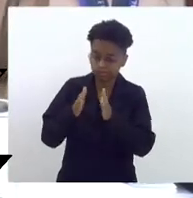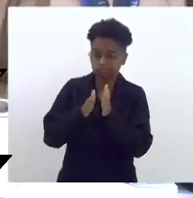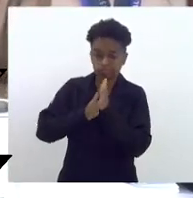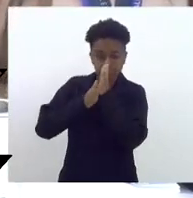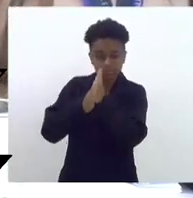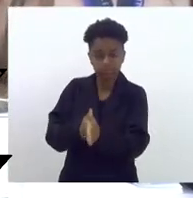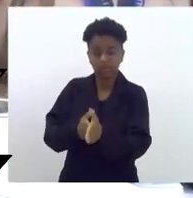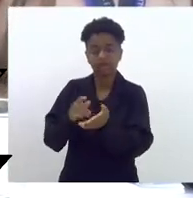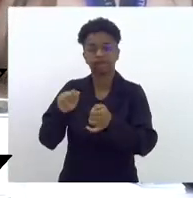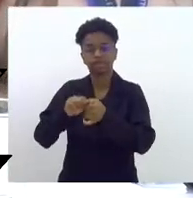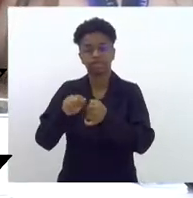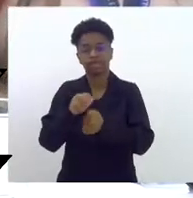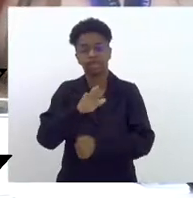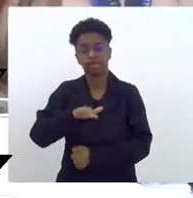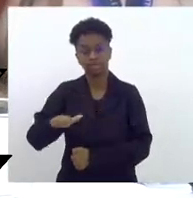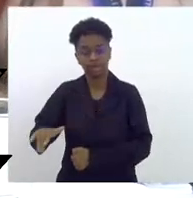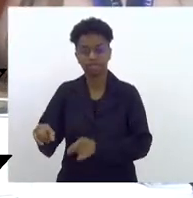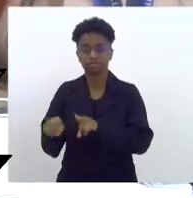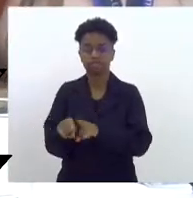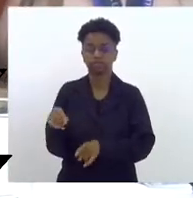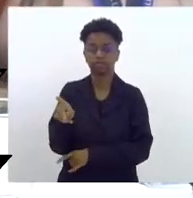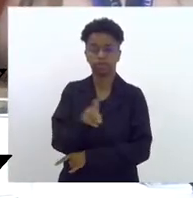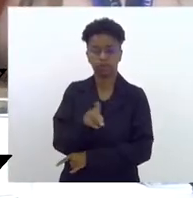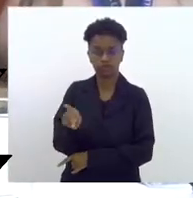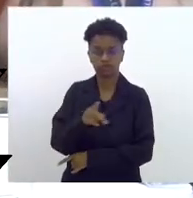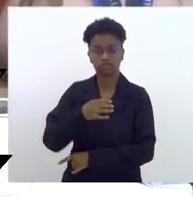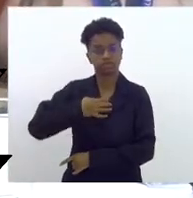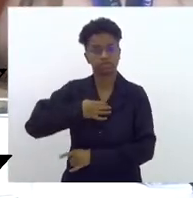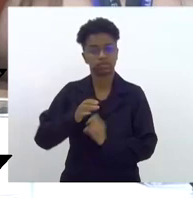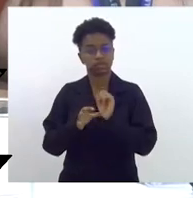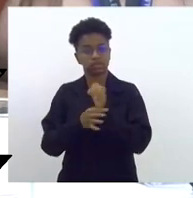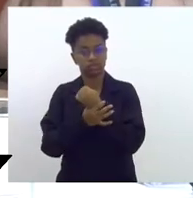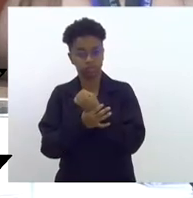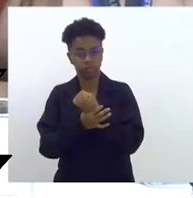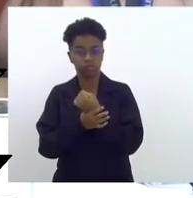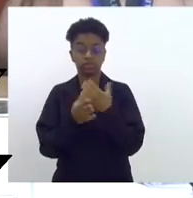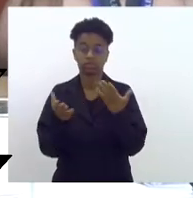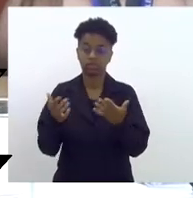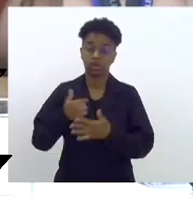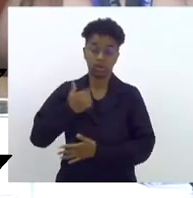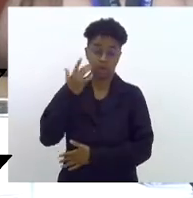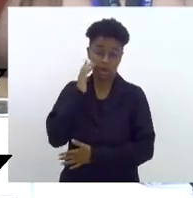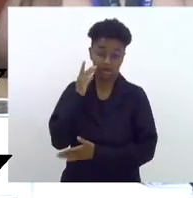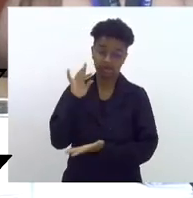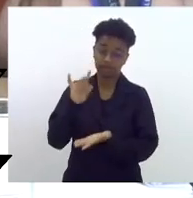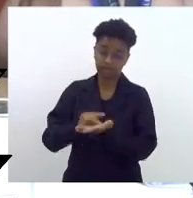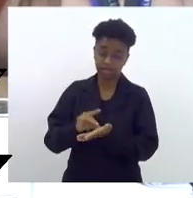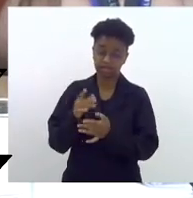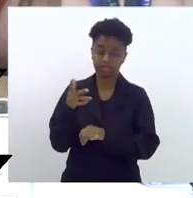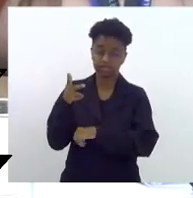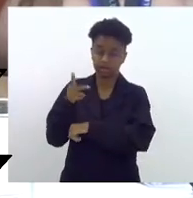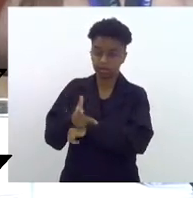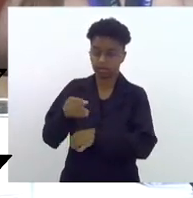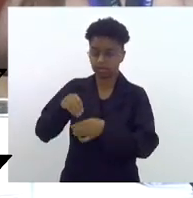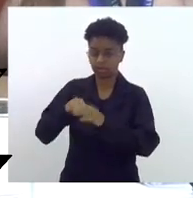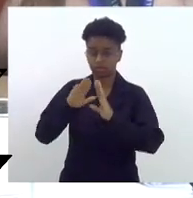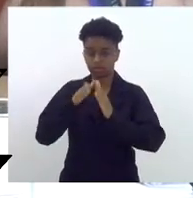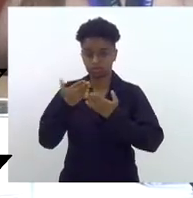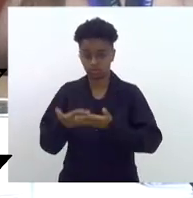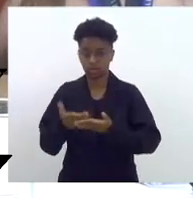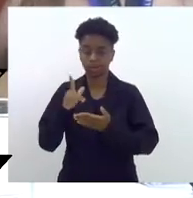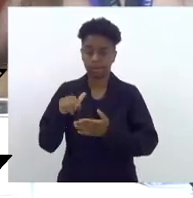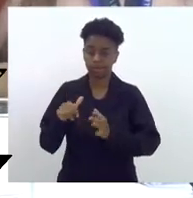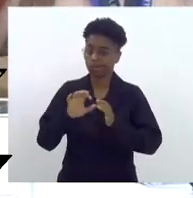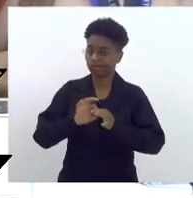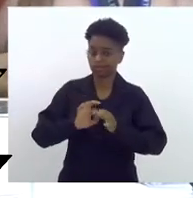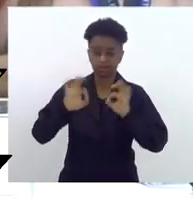fazer com que as crianças com que os professores tenham segurança e acho que de fato as câmeras nas escolas São oportunas